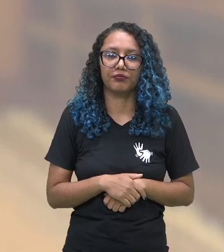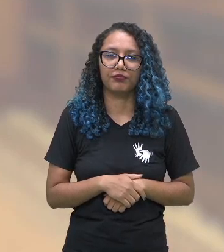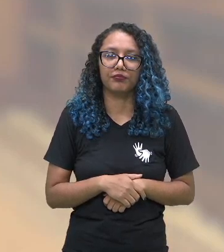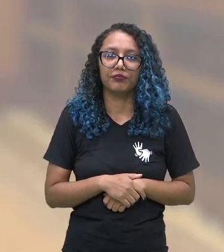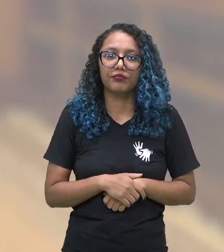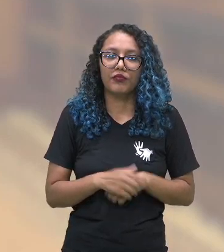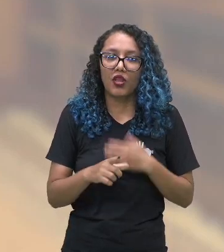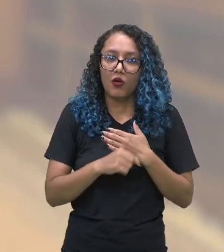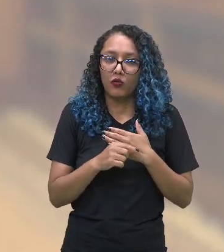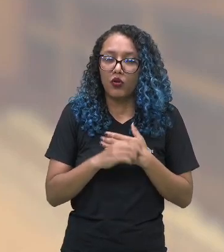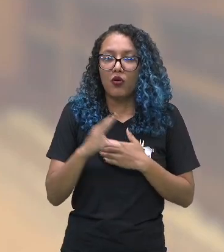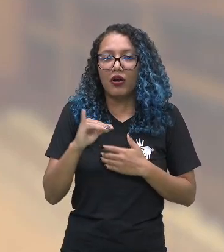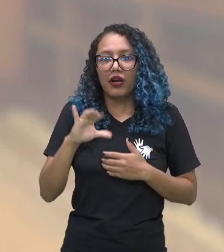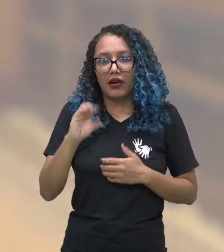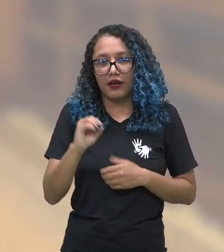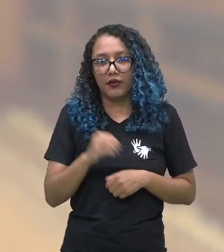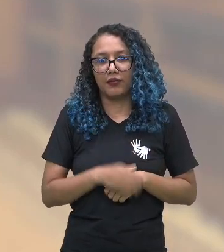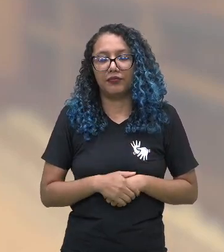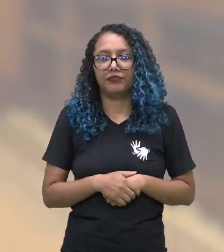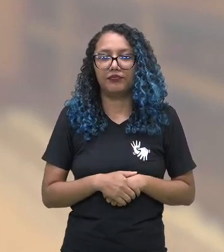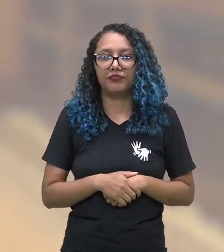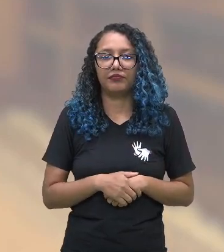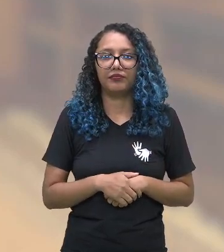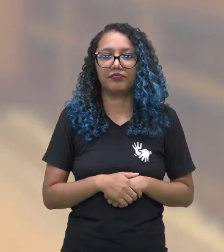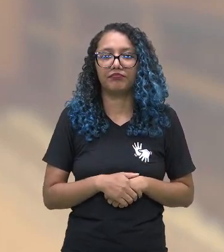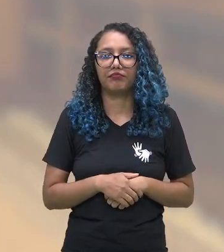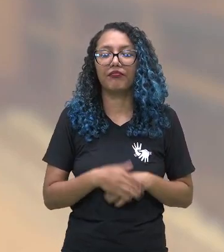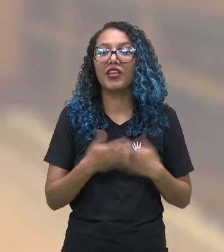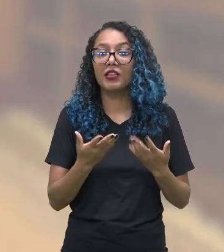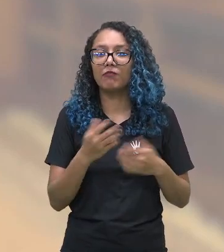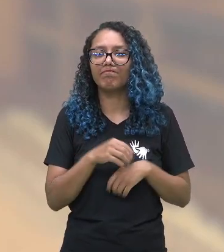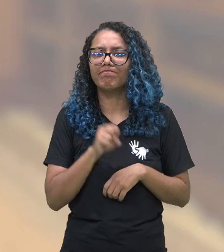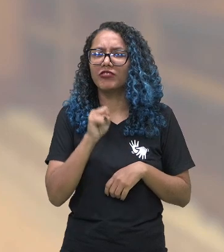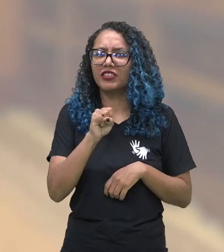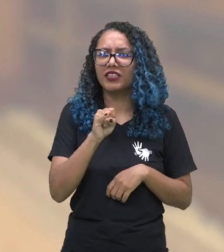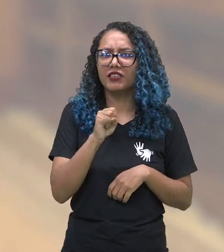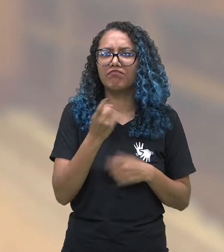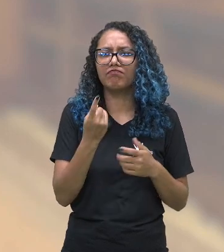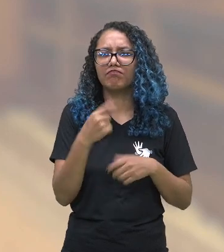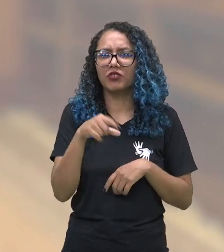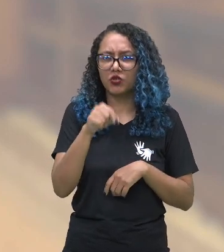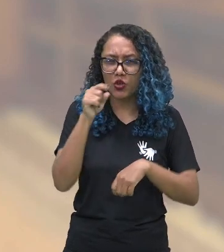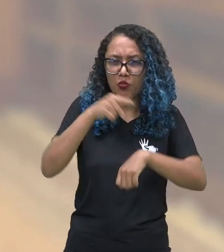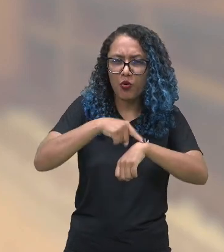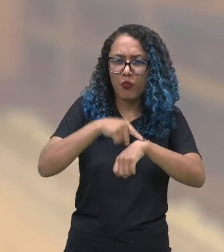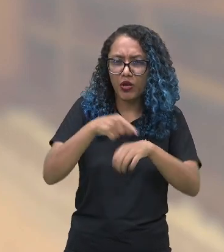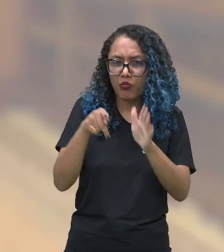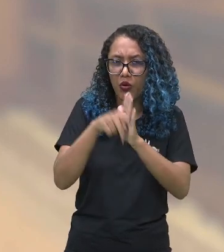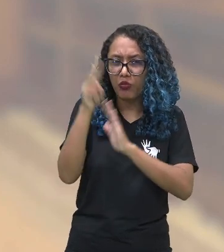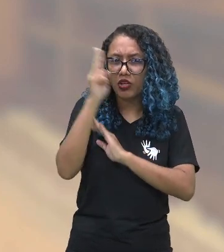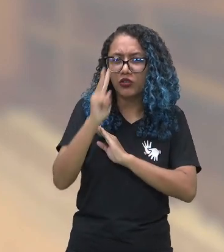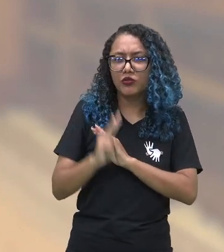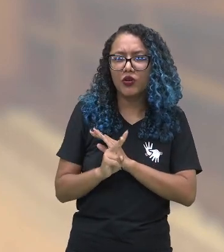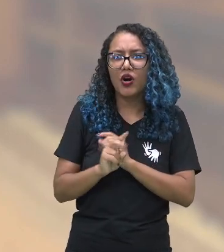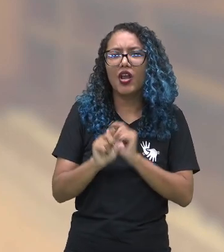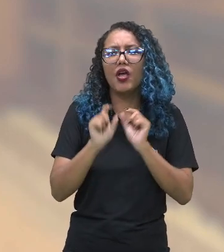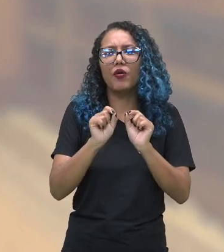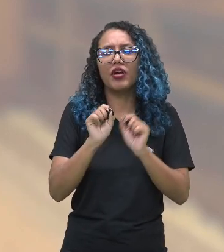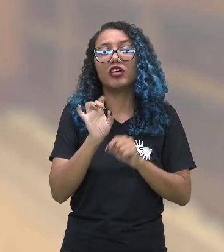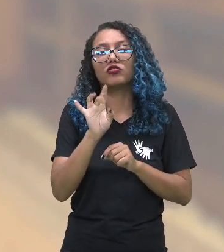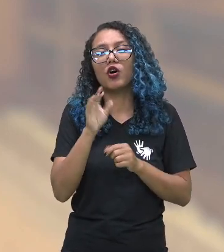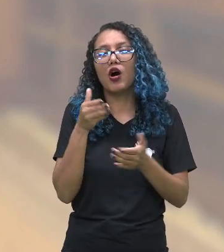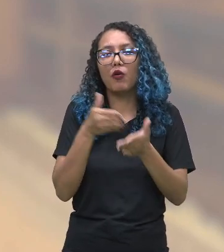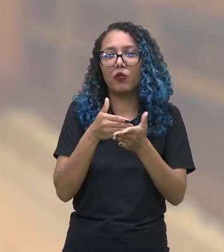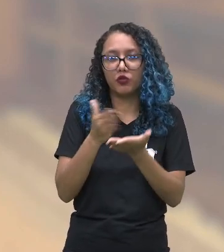Prado Júnior, A Formação do Brasil Contemporâneo, ele diz: e se escolhi o momento dela, da história, apenas a sua